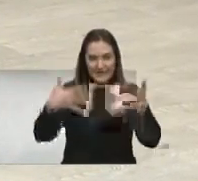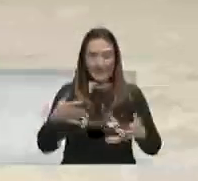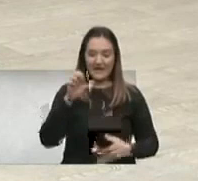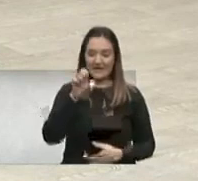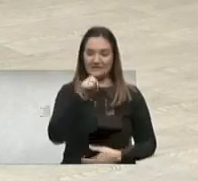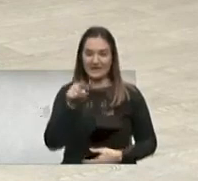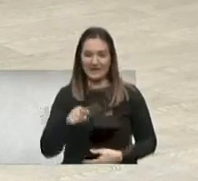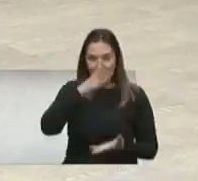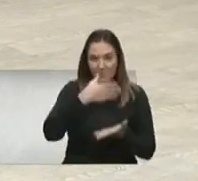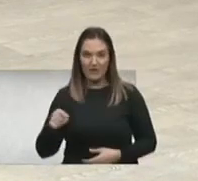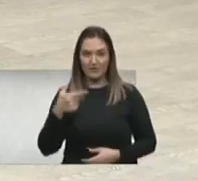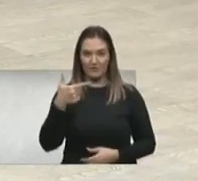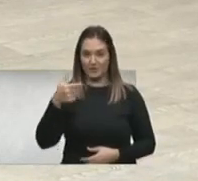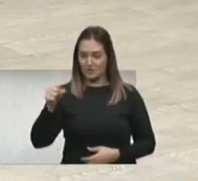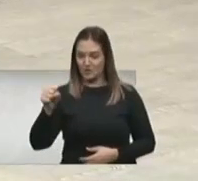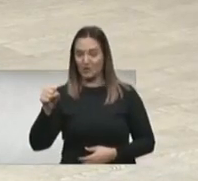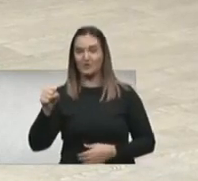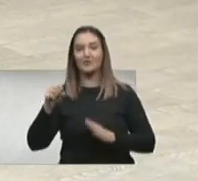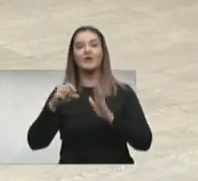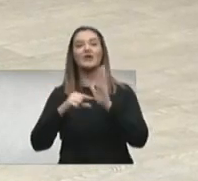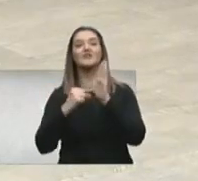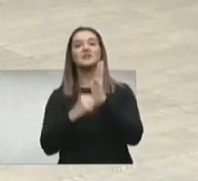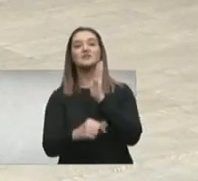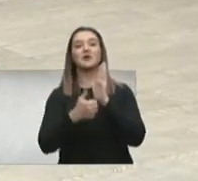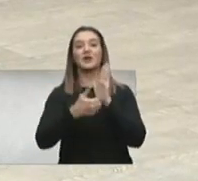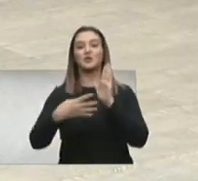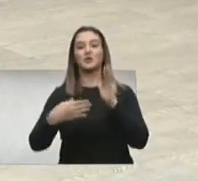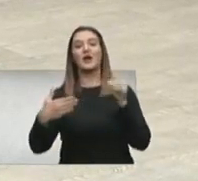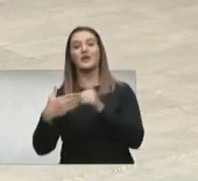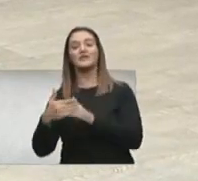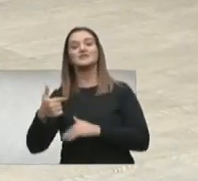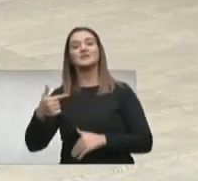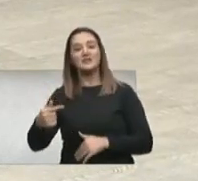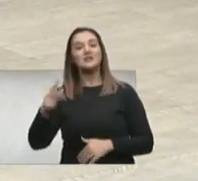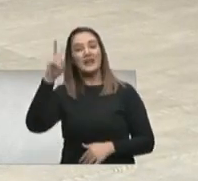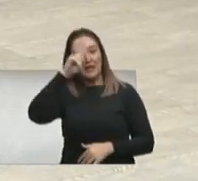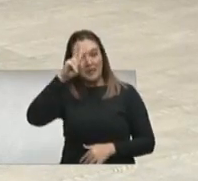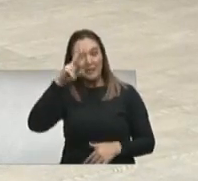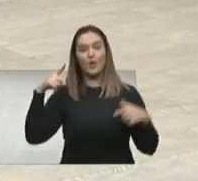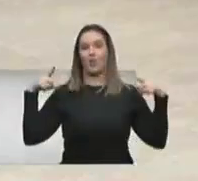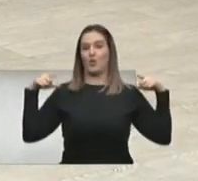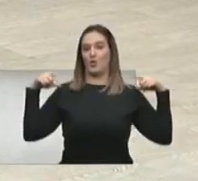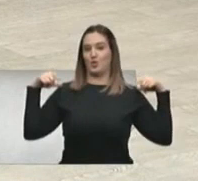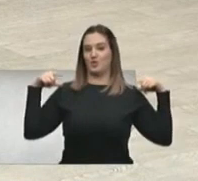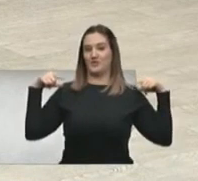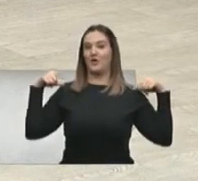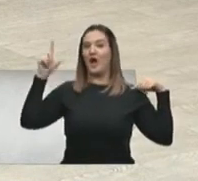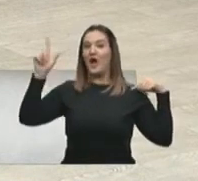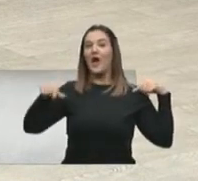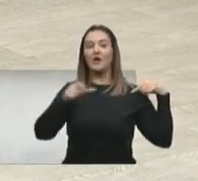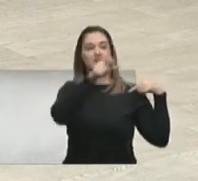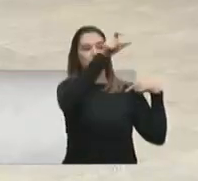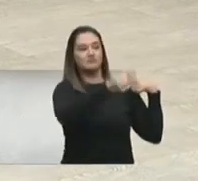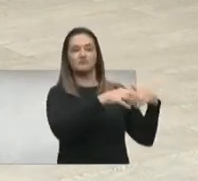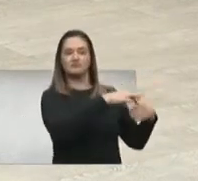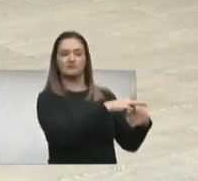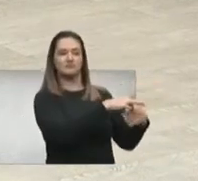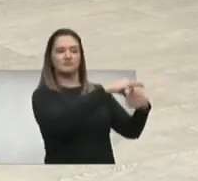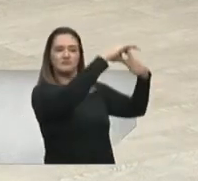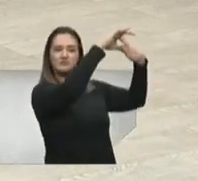28, de 14 a 17, que Lúcifer era um anjo querubim ungido? Ungido quer dizer separado para